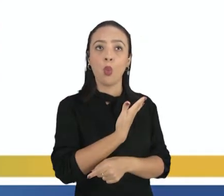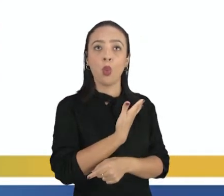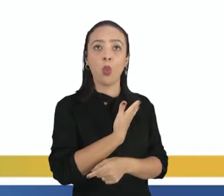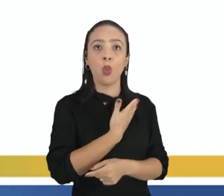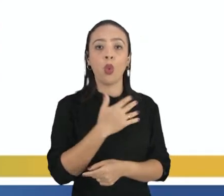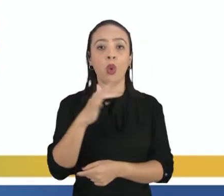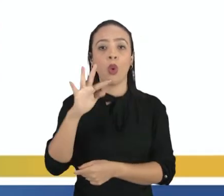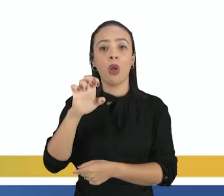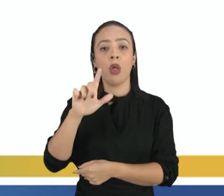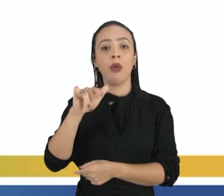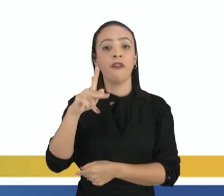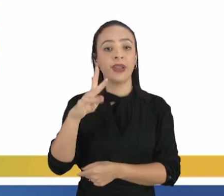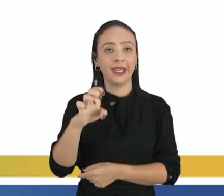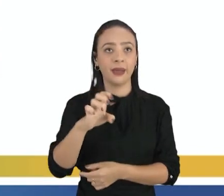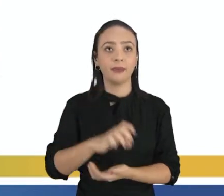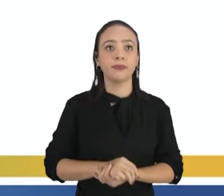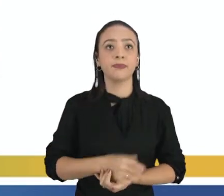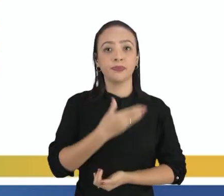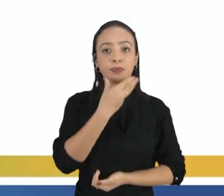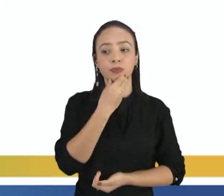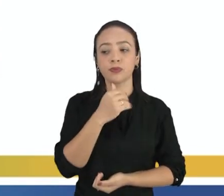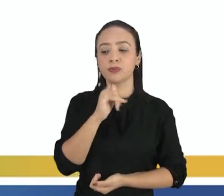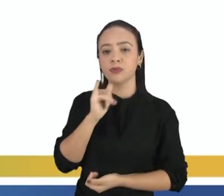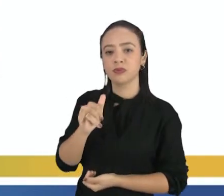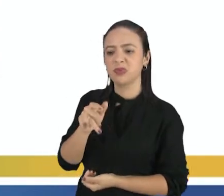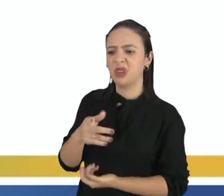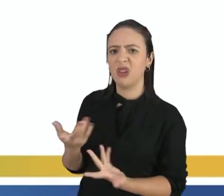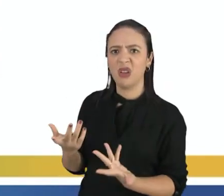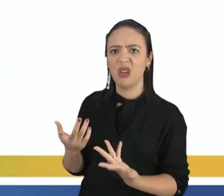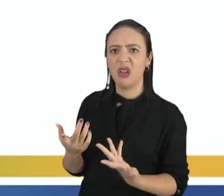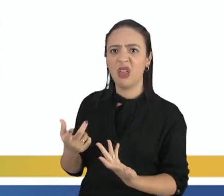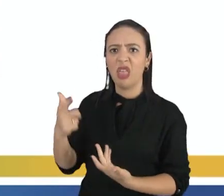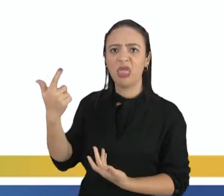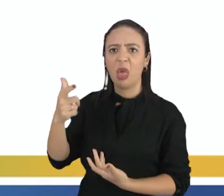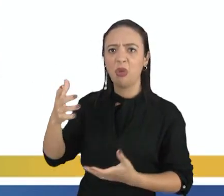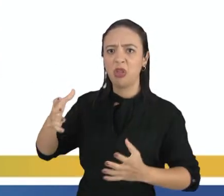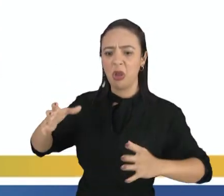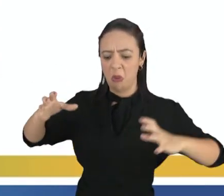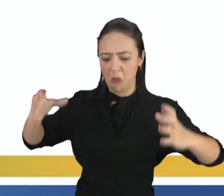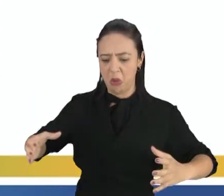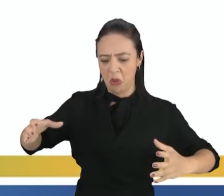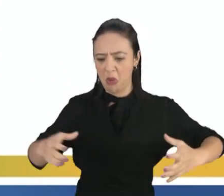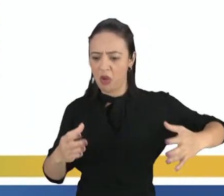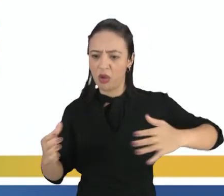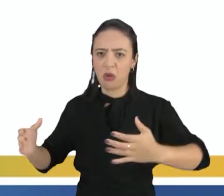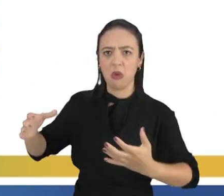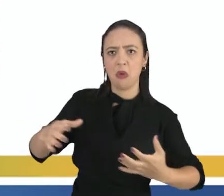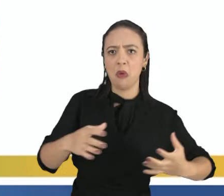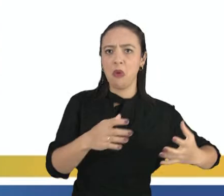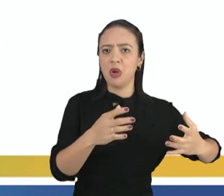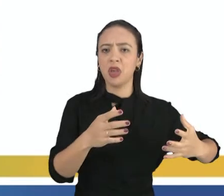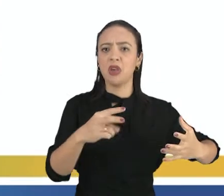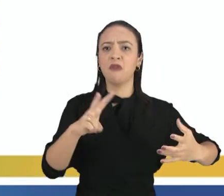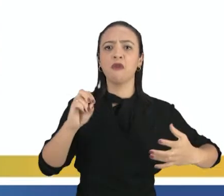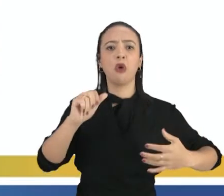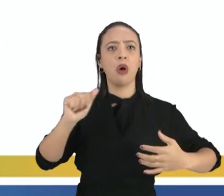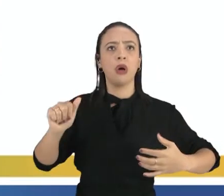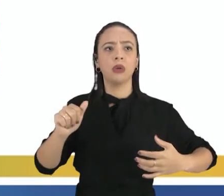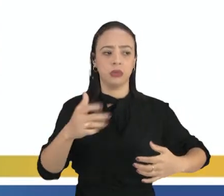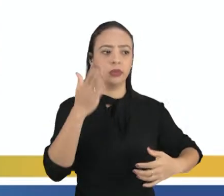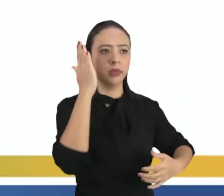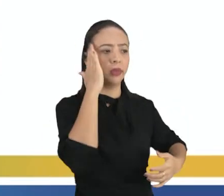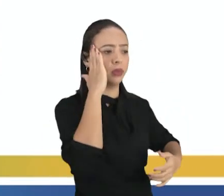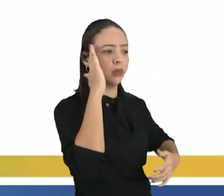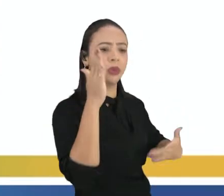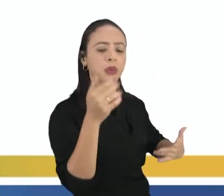o Felipe. O Felipe diz: que absurdo, não existem bacias voadoras. A Mafalda: eu sei. Então por que